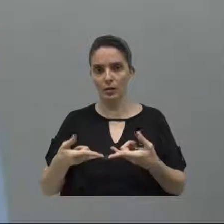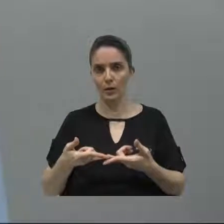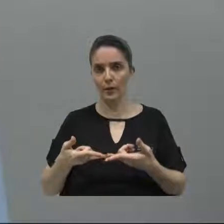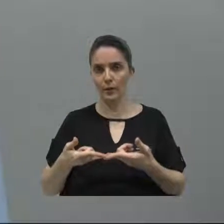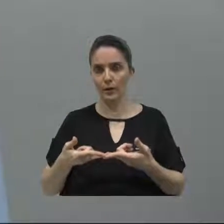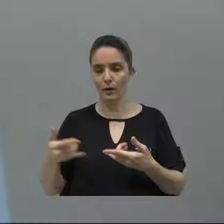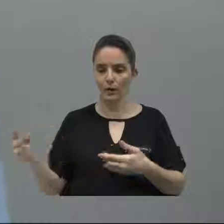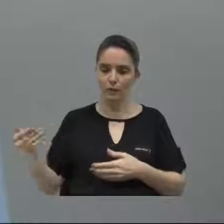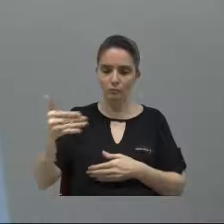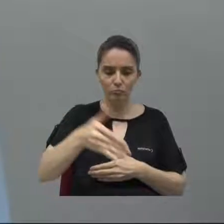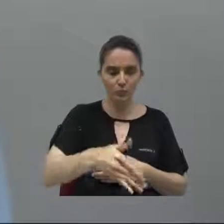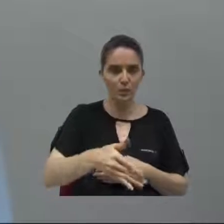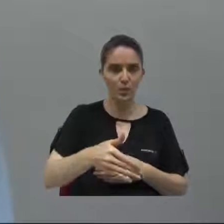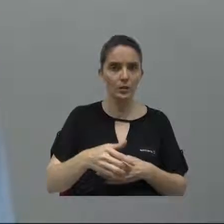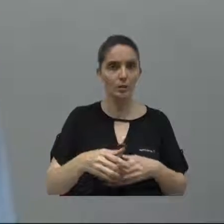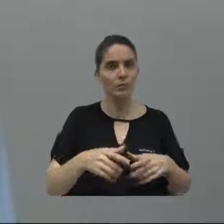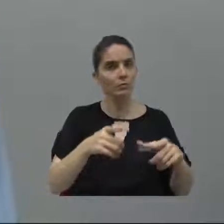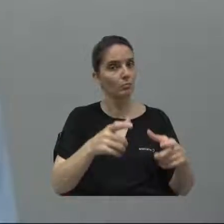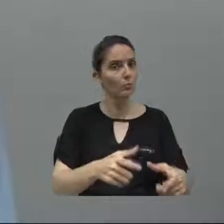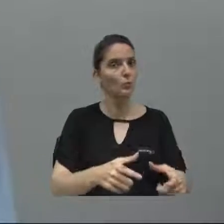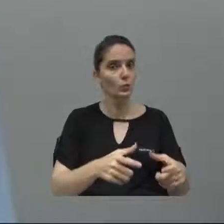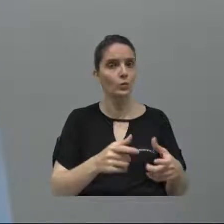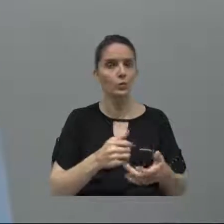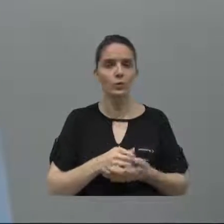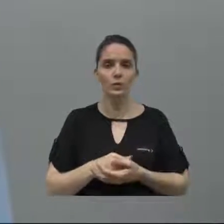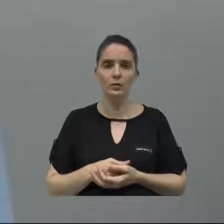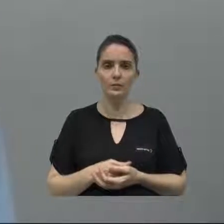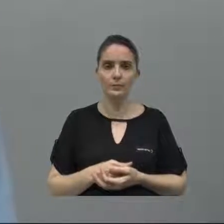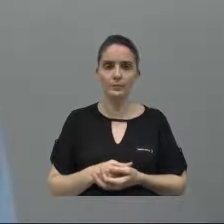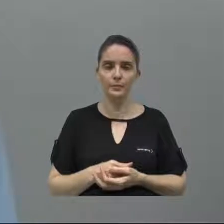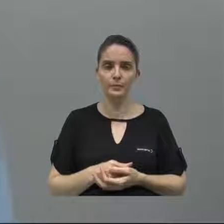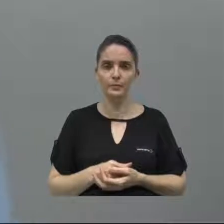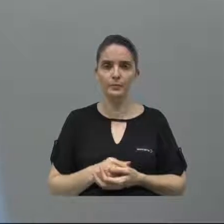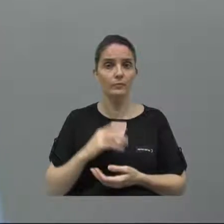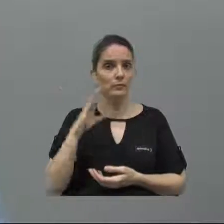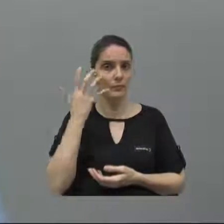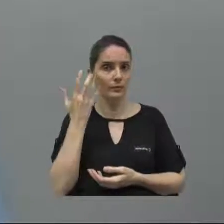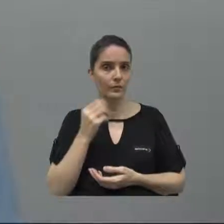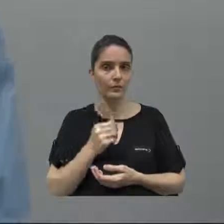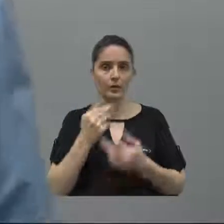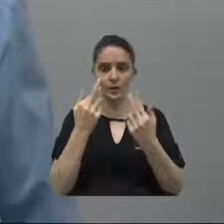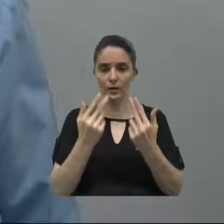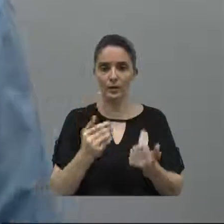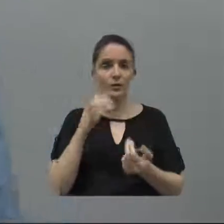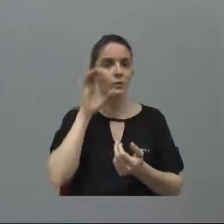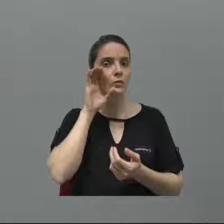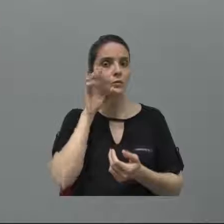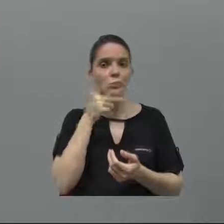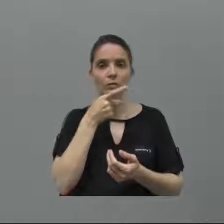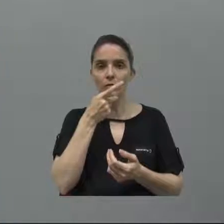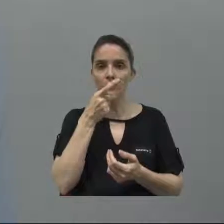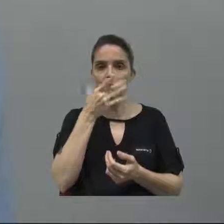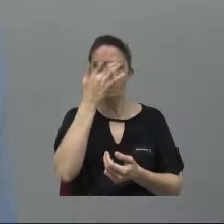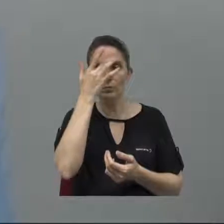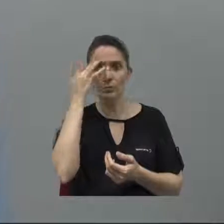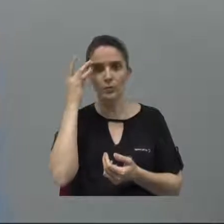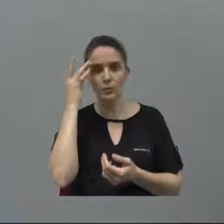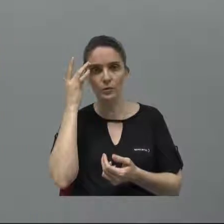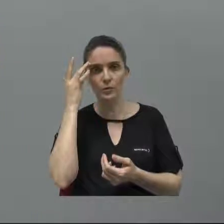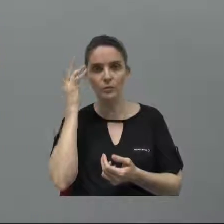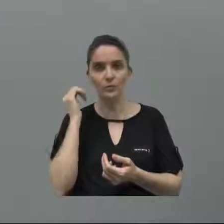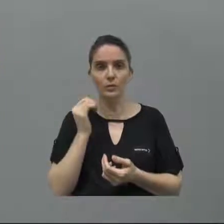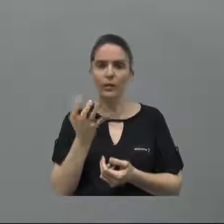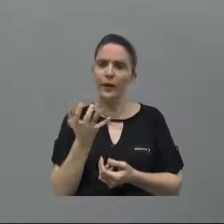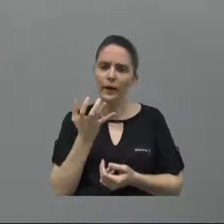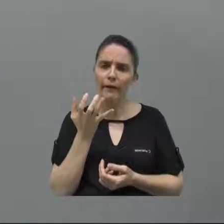centro comunitário. É que às vezes, não estou falando que é o caso que a dona Constância atendeu a senhora, as pessoas elas fazem escolhas, eu